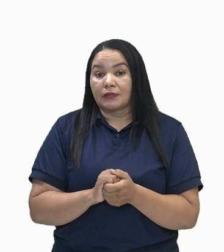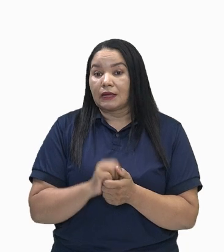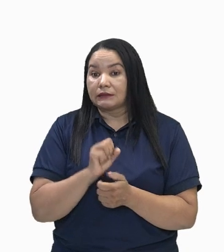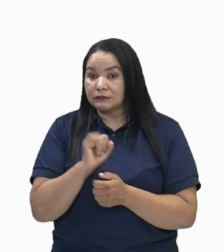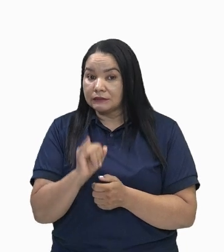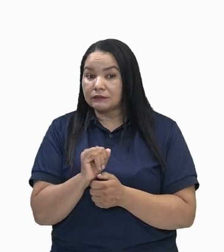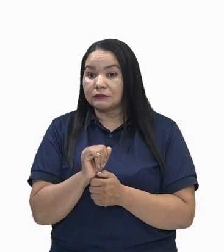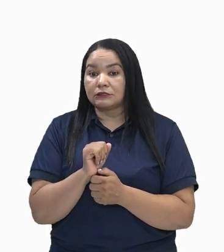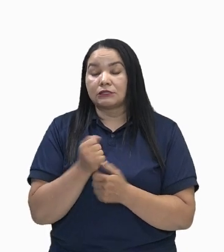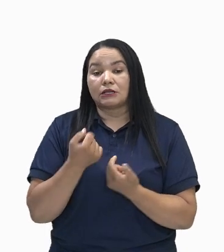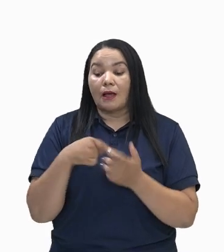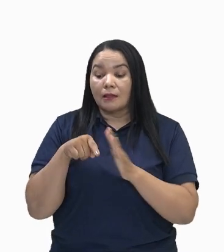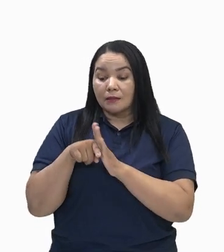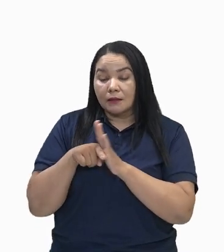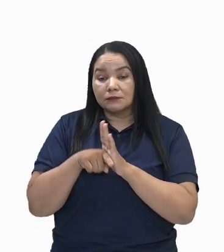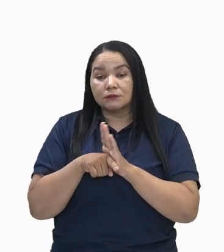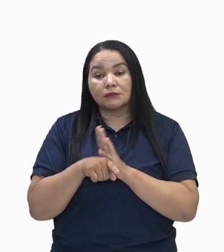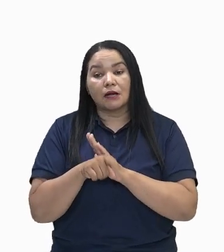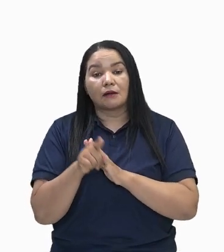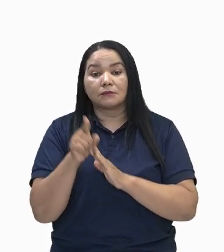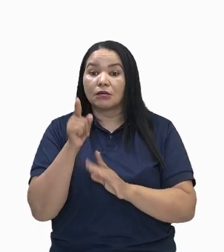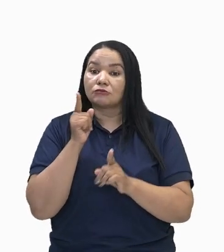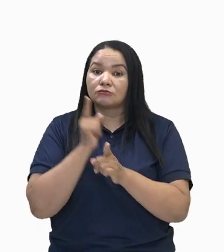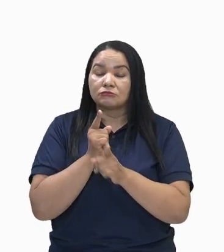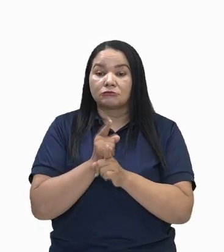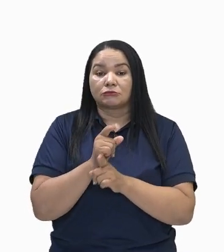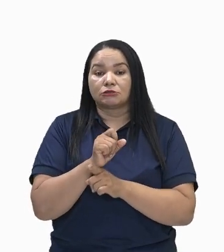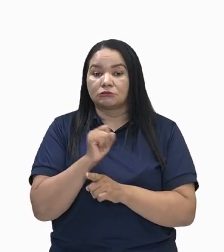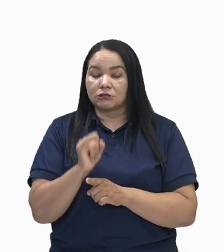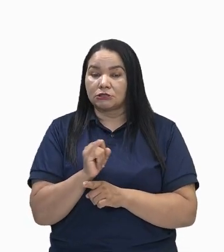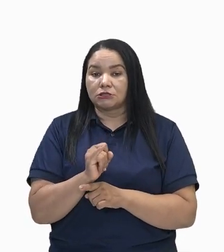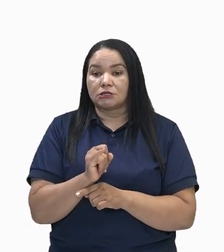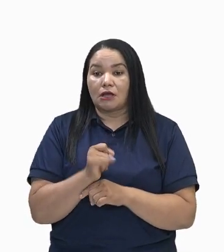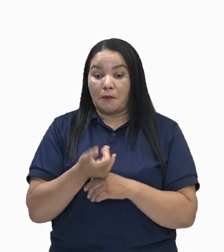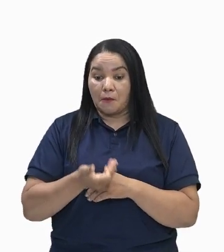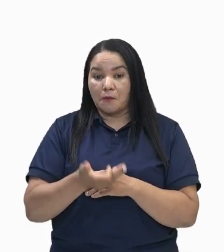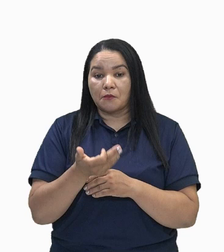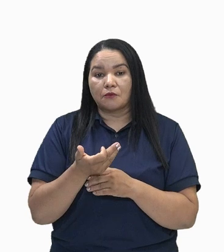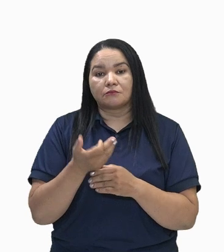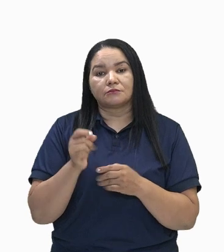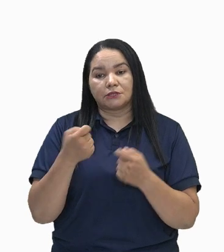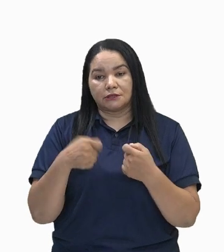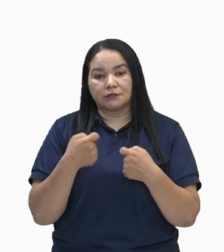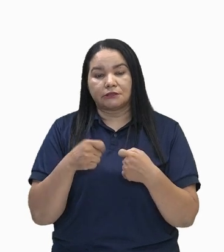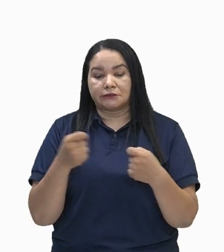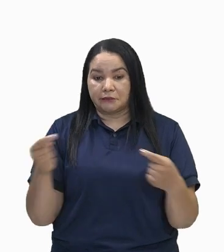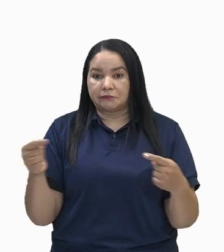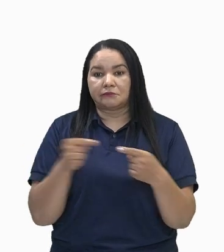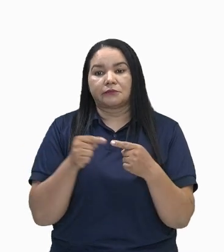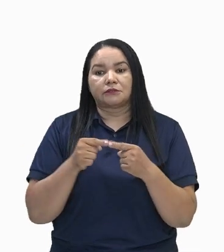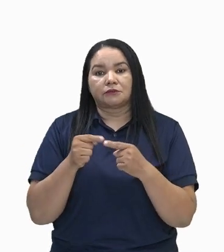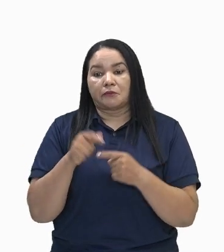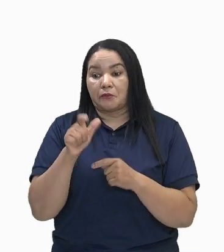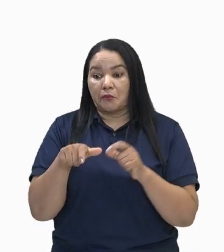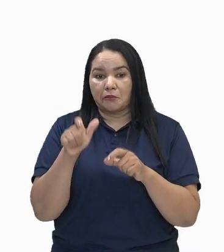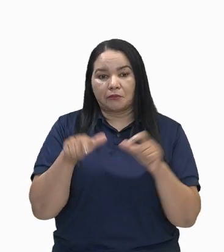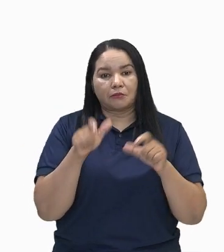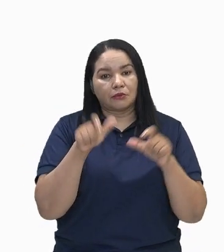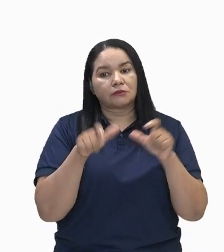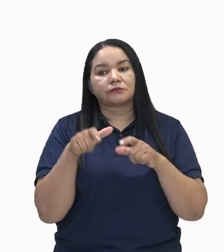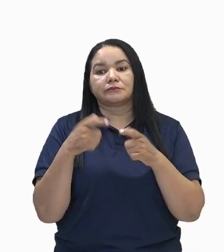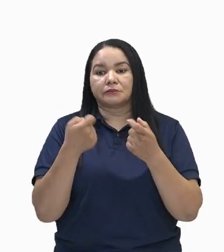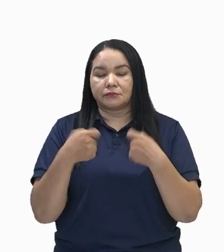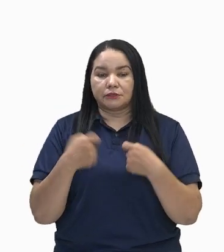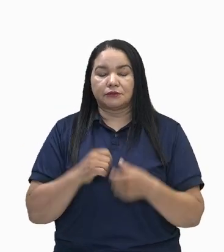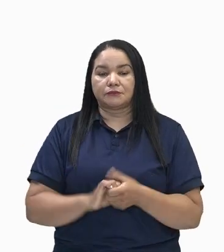vem aumentando, porém, não da forma significativa que deveria ser na nossa população. E